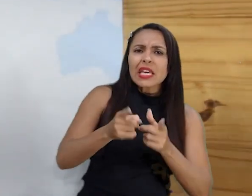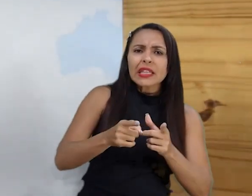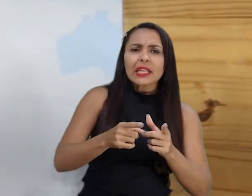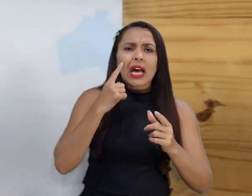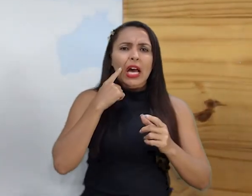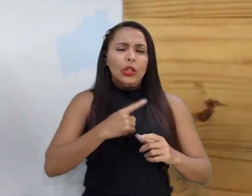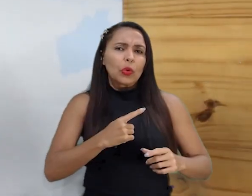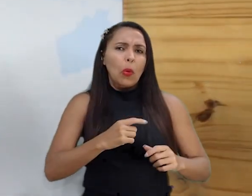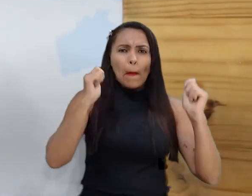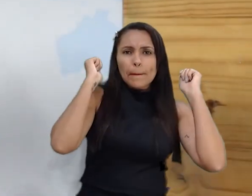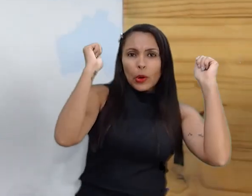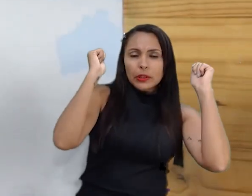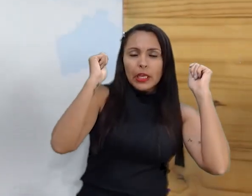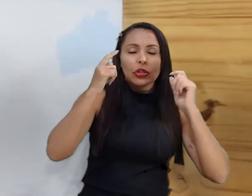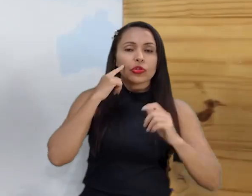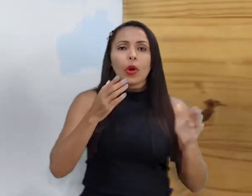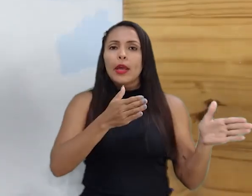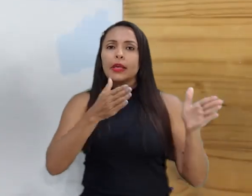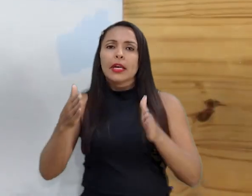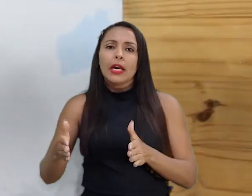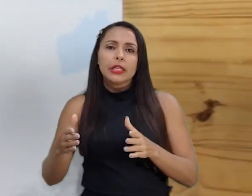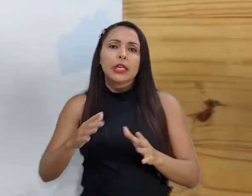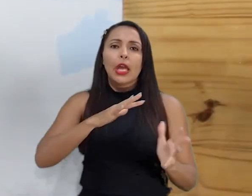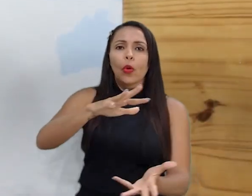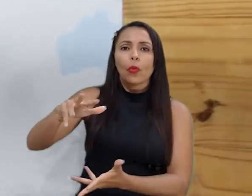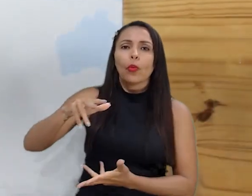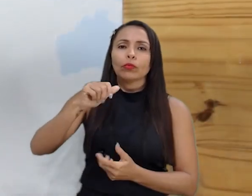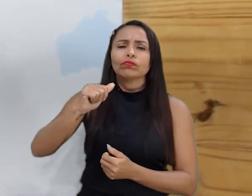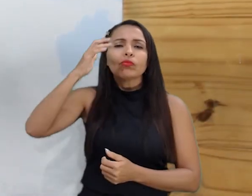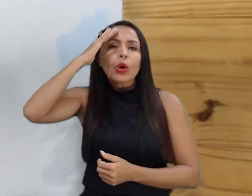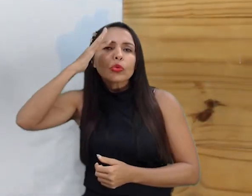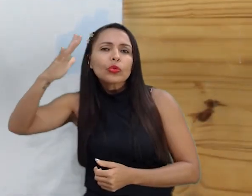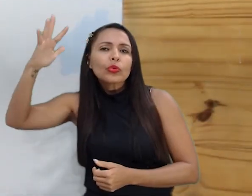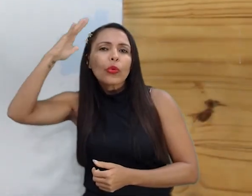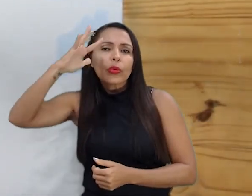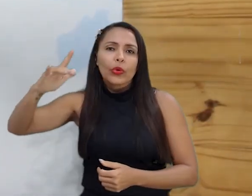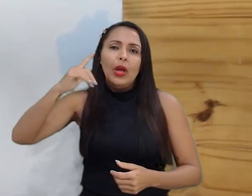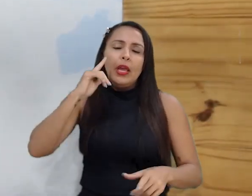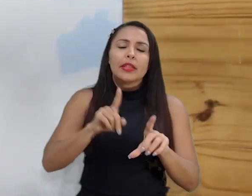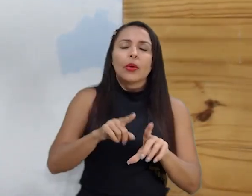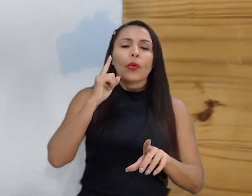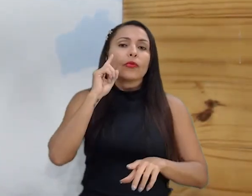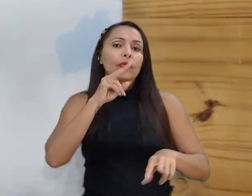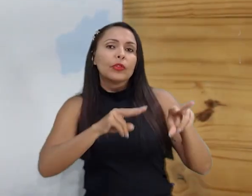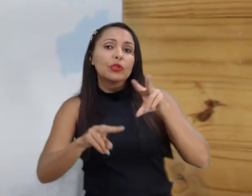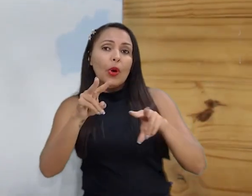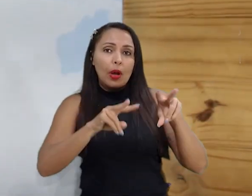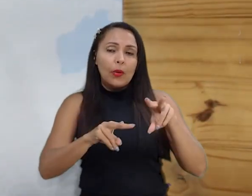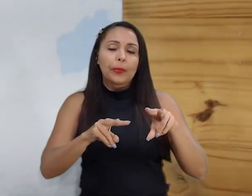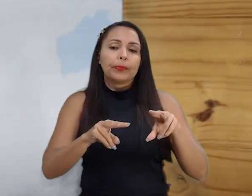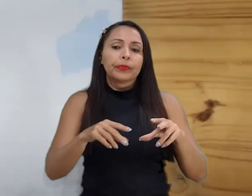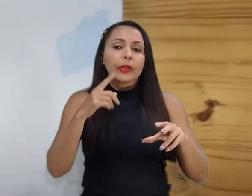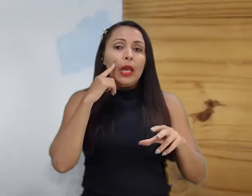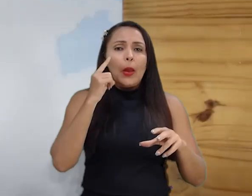o surrealismo era o mundo dos sonhos, o mundo lúdico. Então, a composição visual do surrealismo